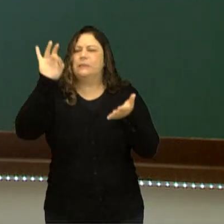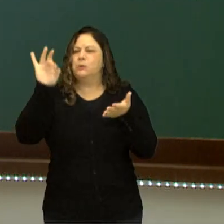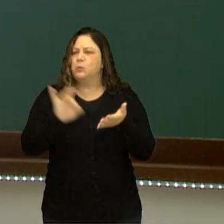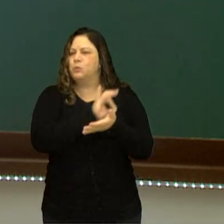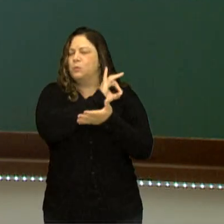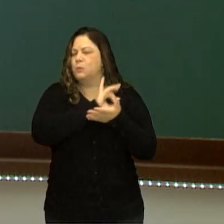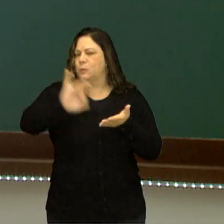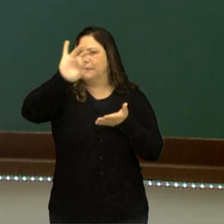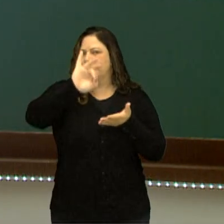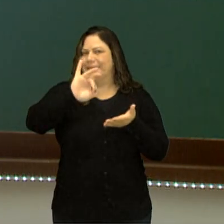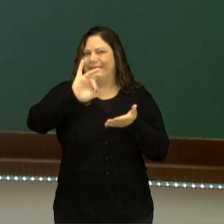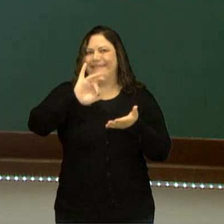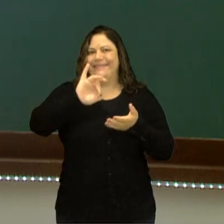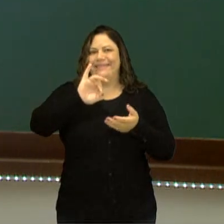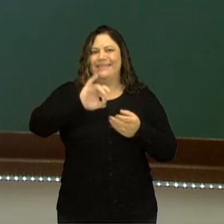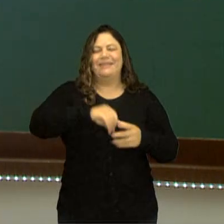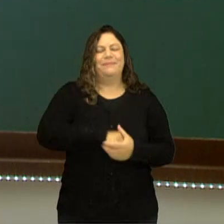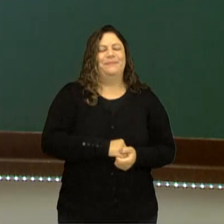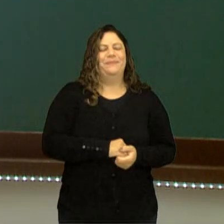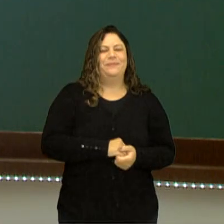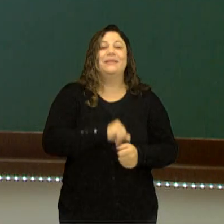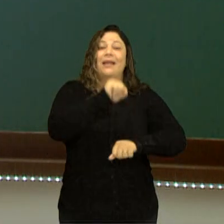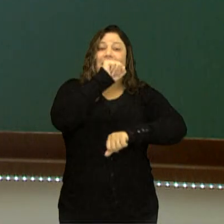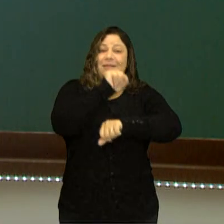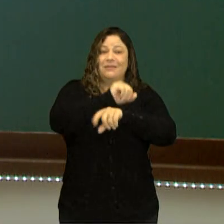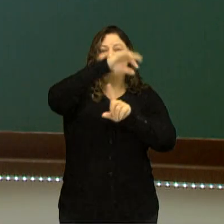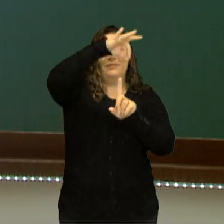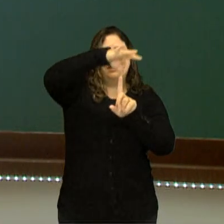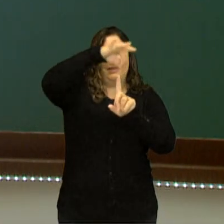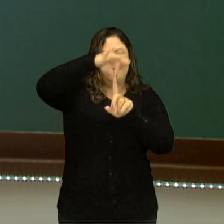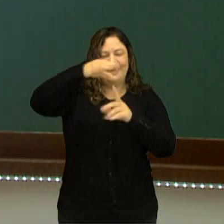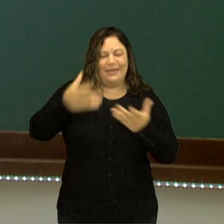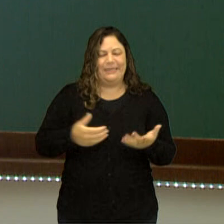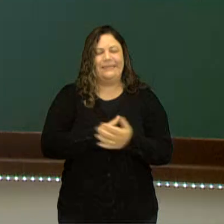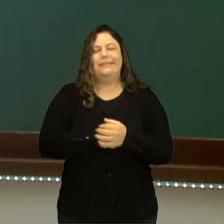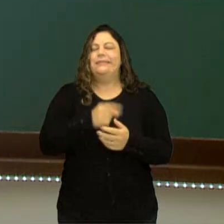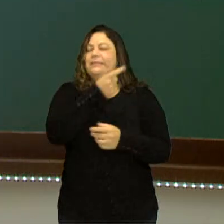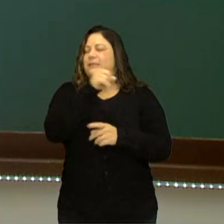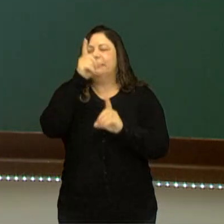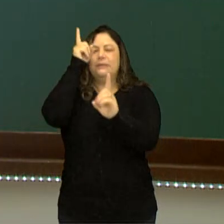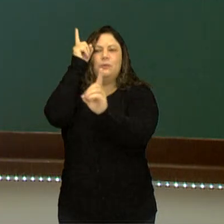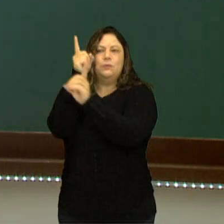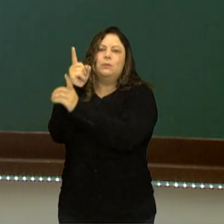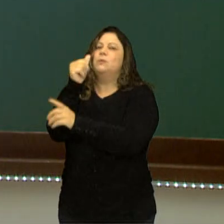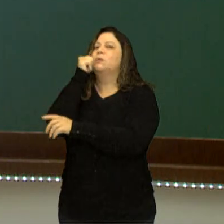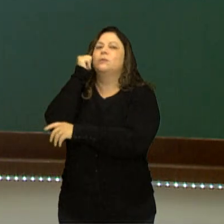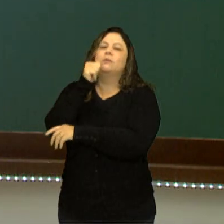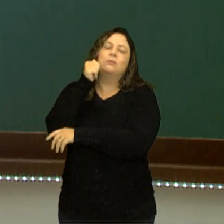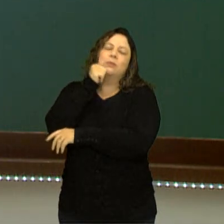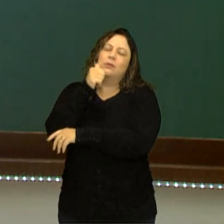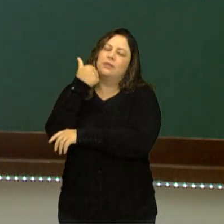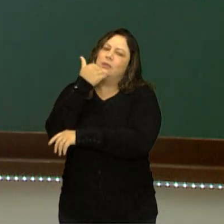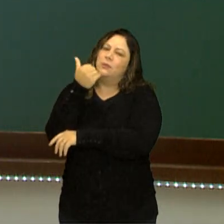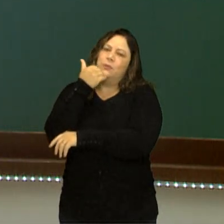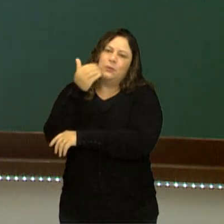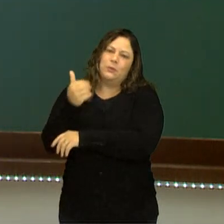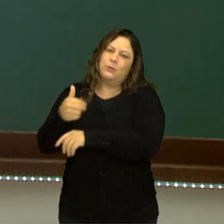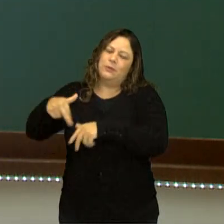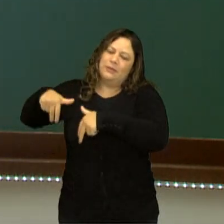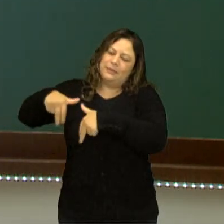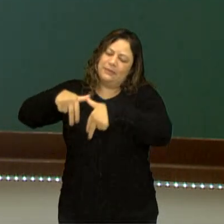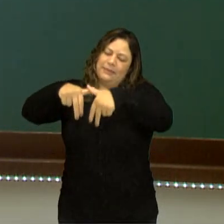temos a elucidação da complicação. Ele não encontra a mulher, não consegue acompanhá-la e ainda uma revelação.